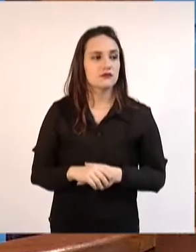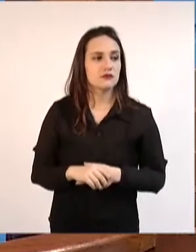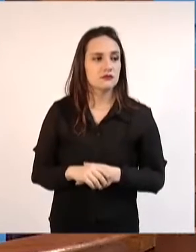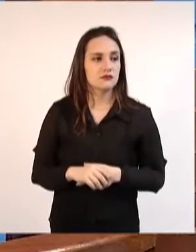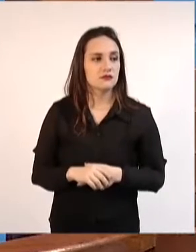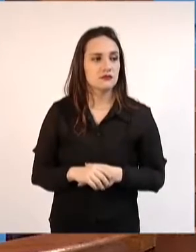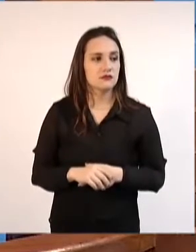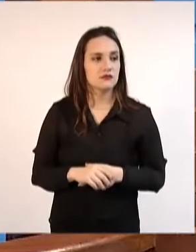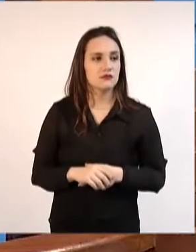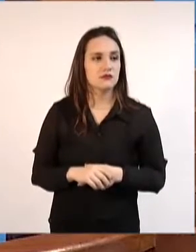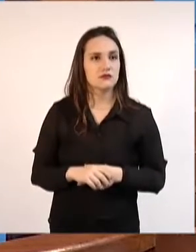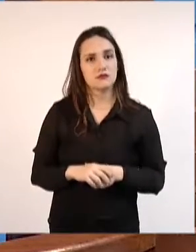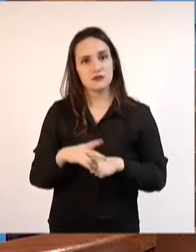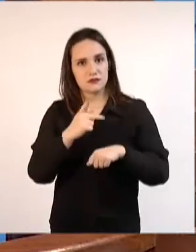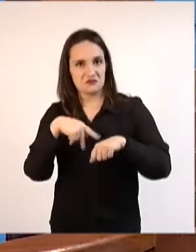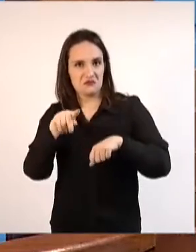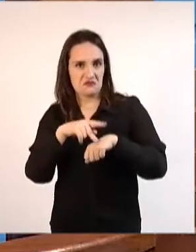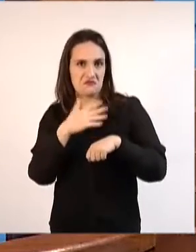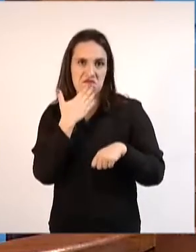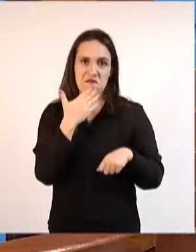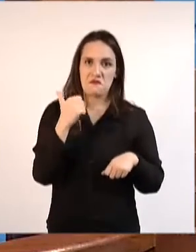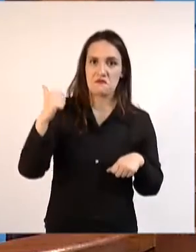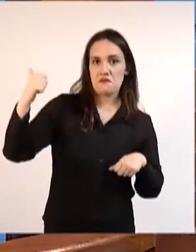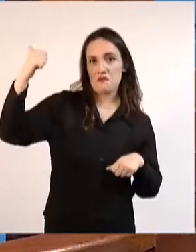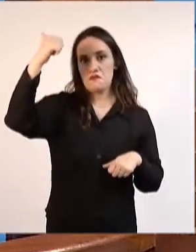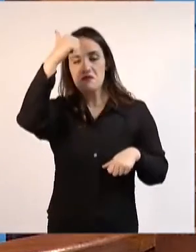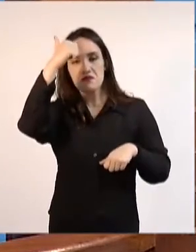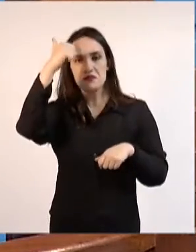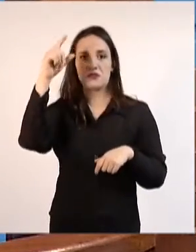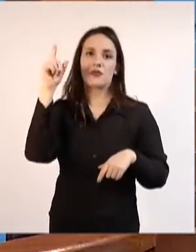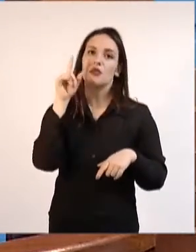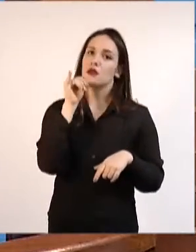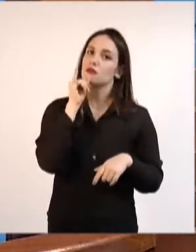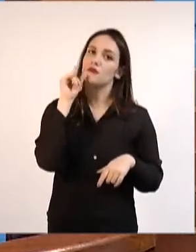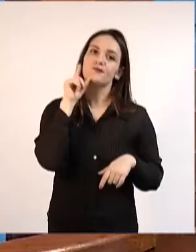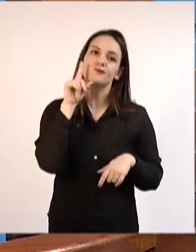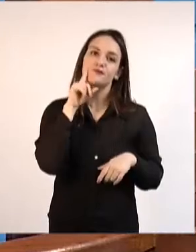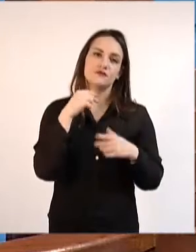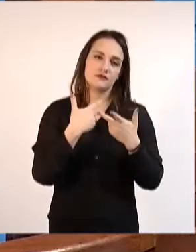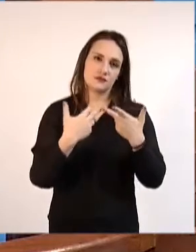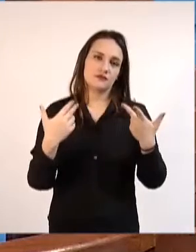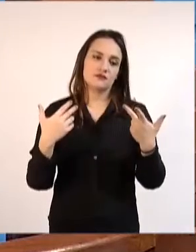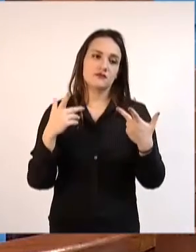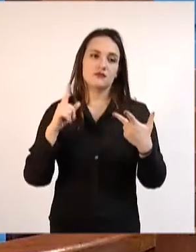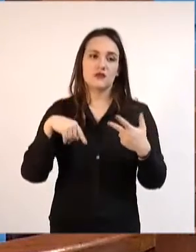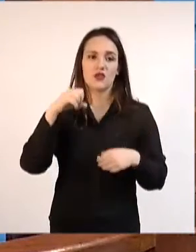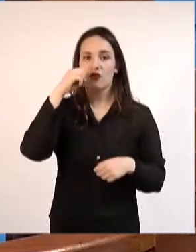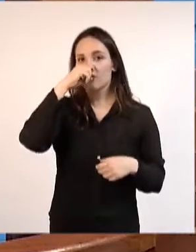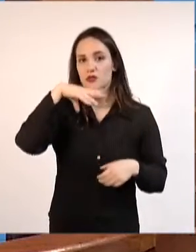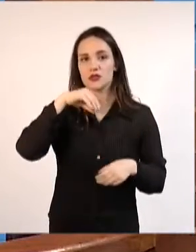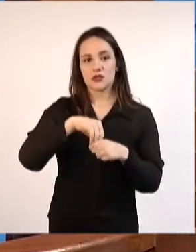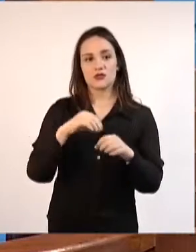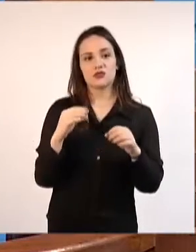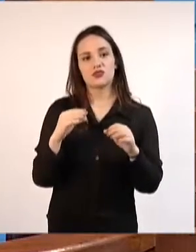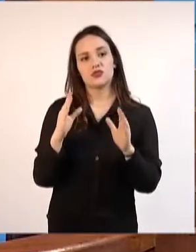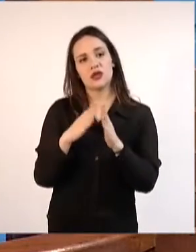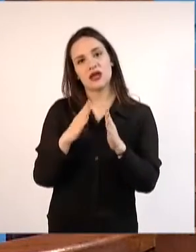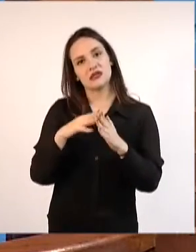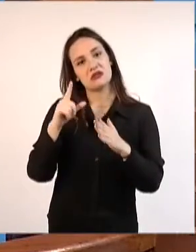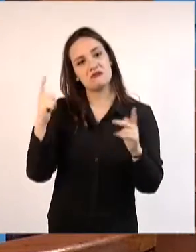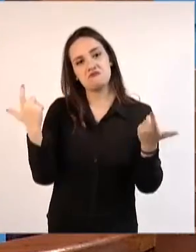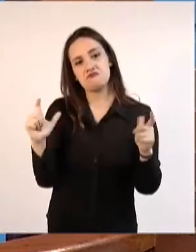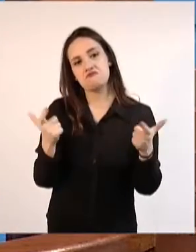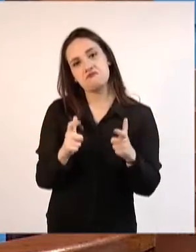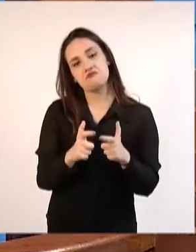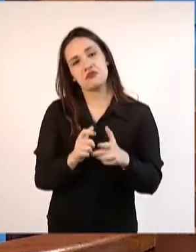nos países mais desenvolvidos, o número de violência doméstica é bem menor. O número